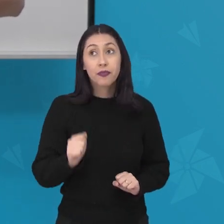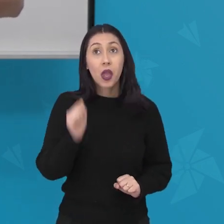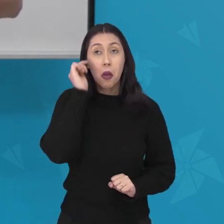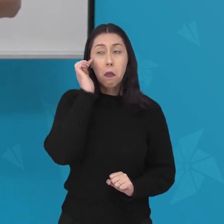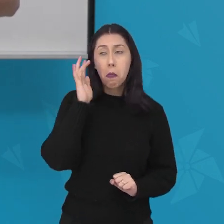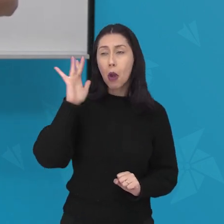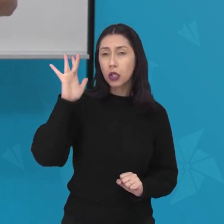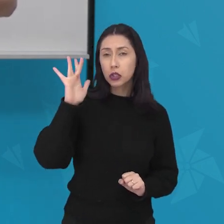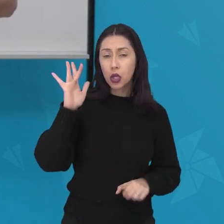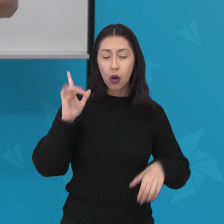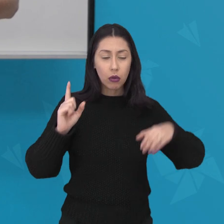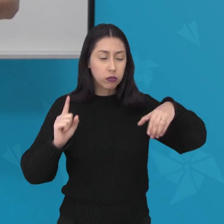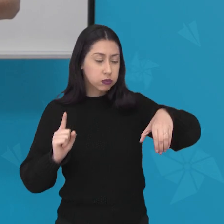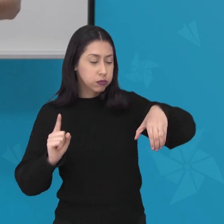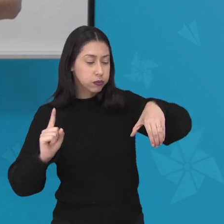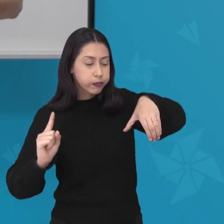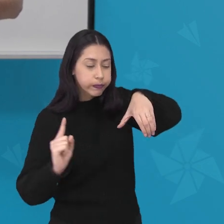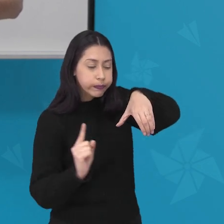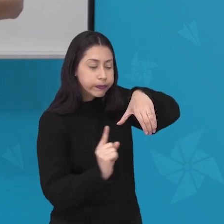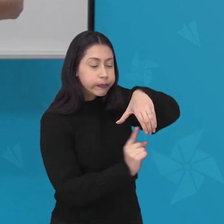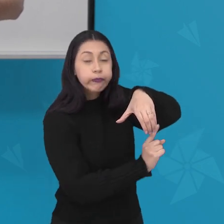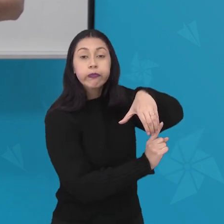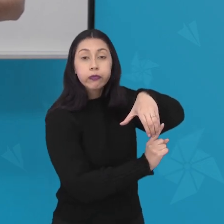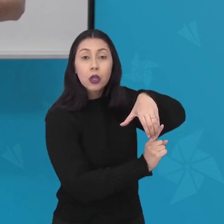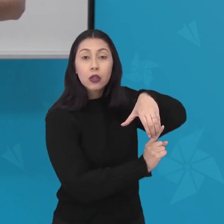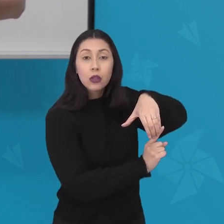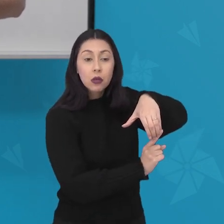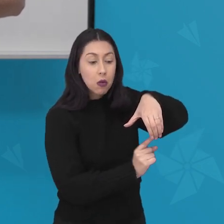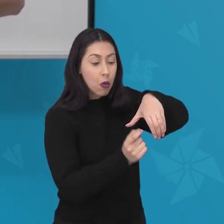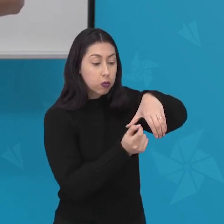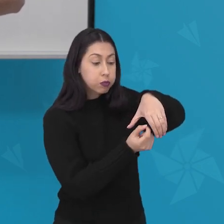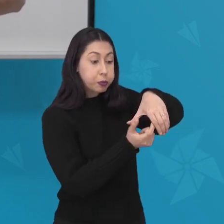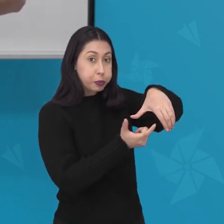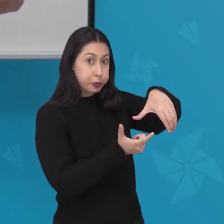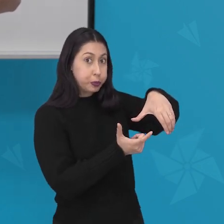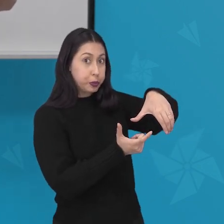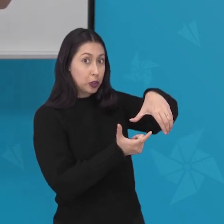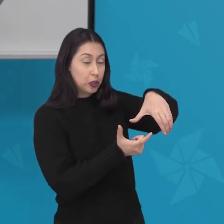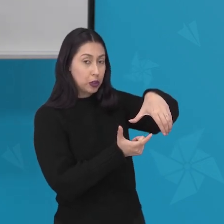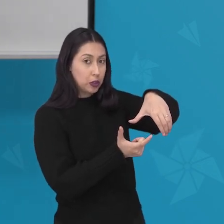imagine uma caverna subterrânea provida de uma vasta entrada.